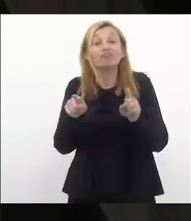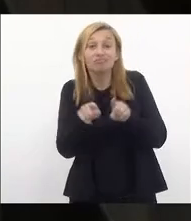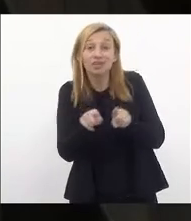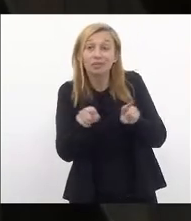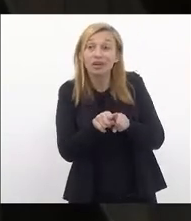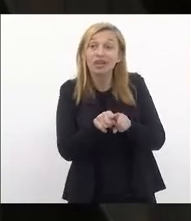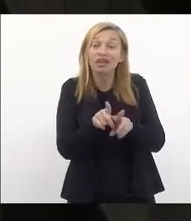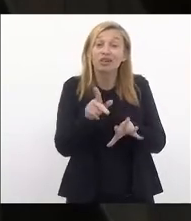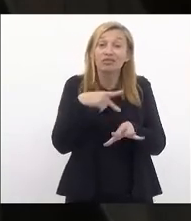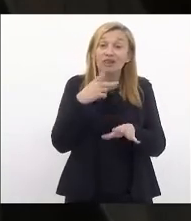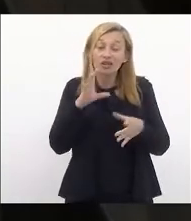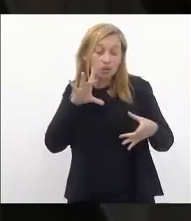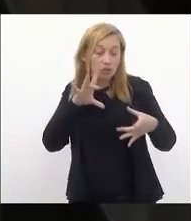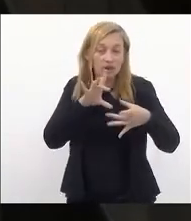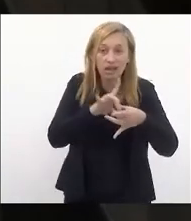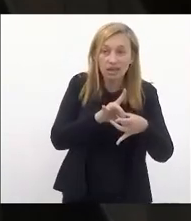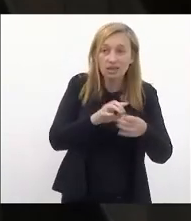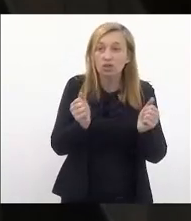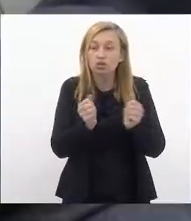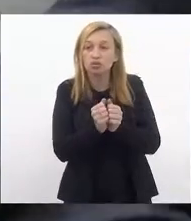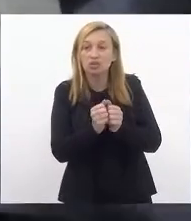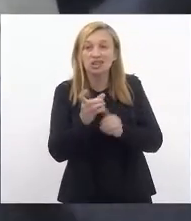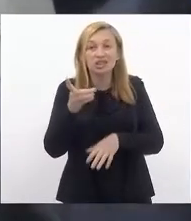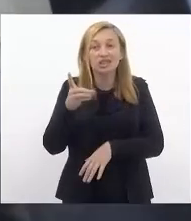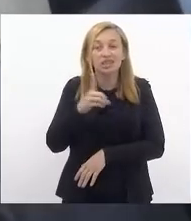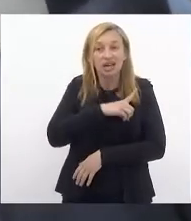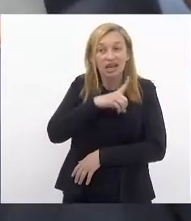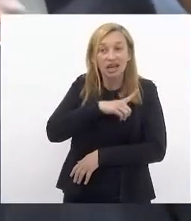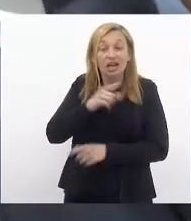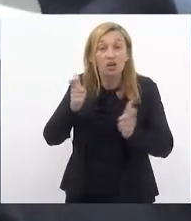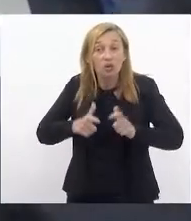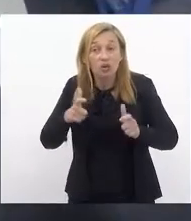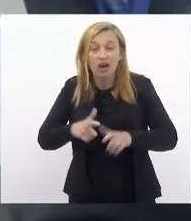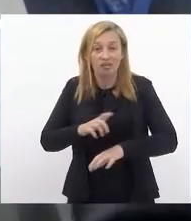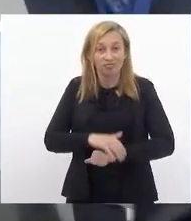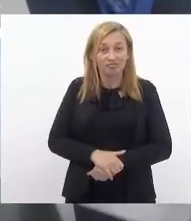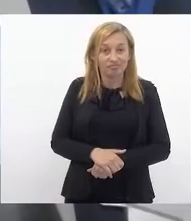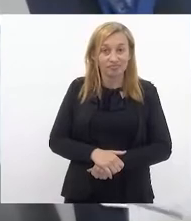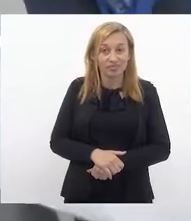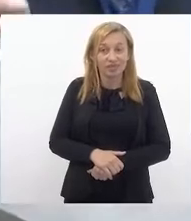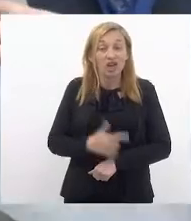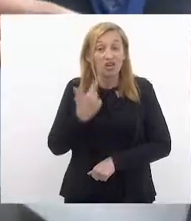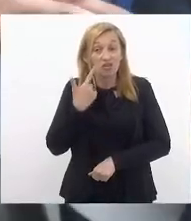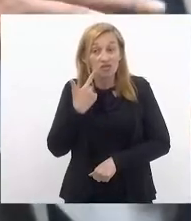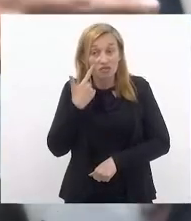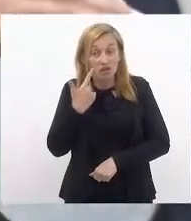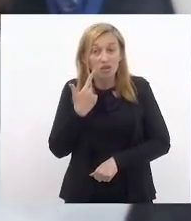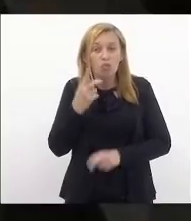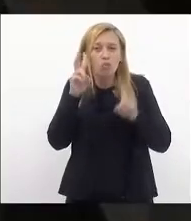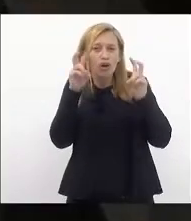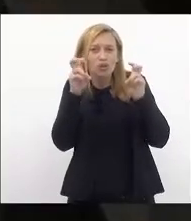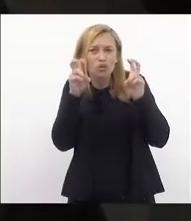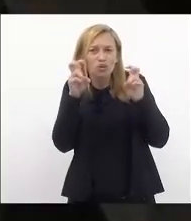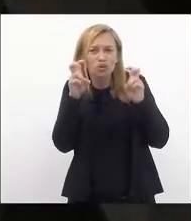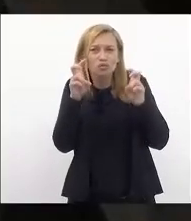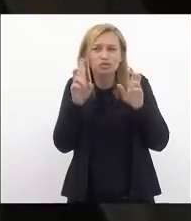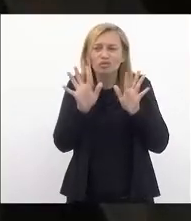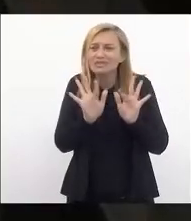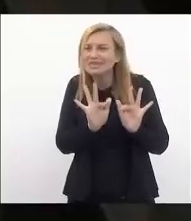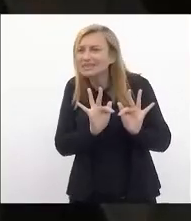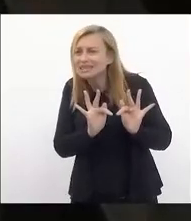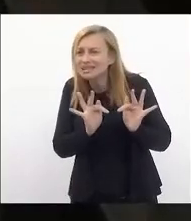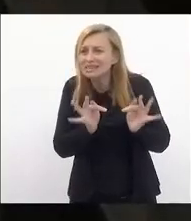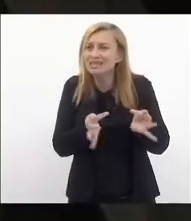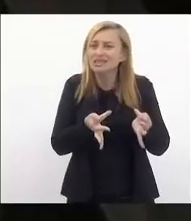fazendo a junção junto a delegada local de ter feito tamanha uma questão tão simbólica